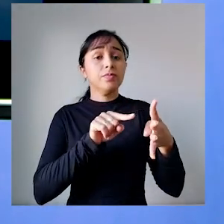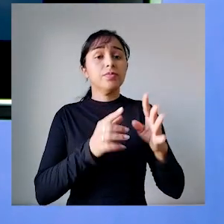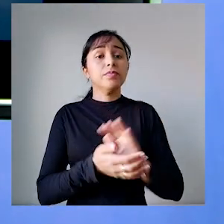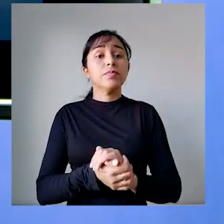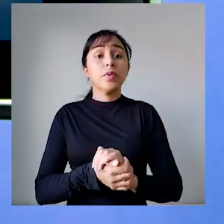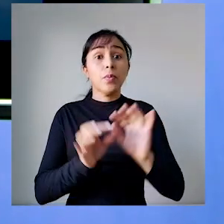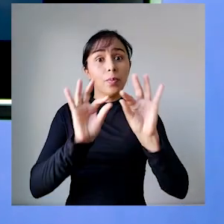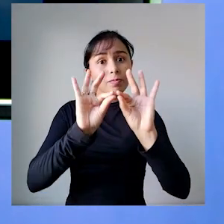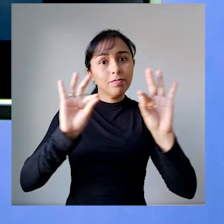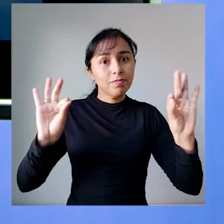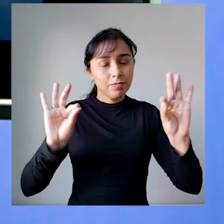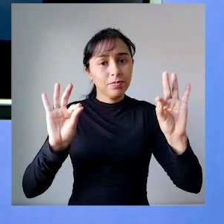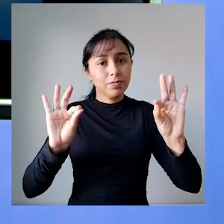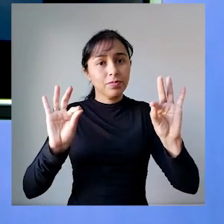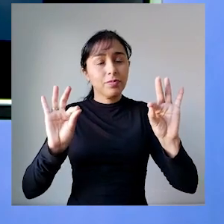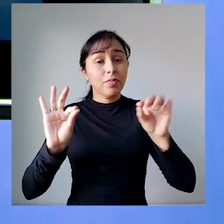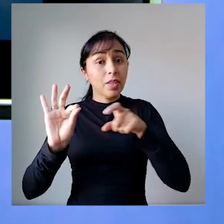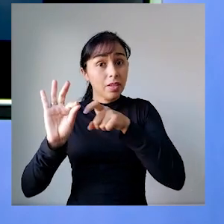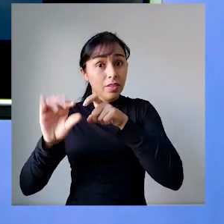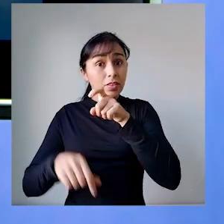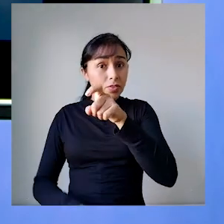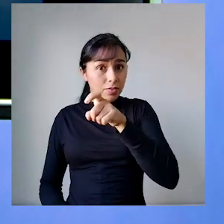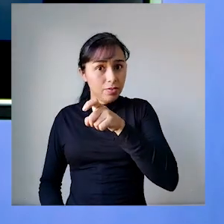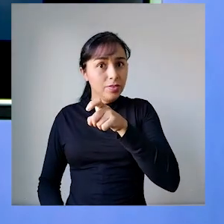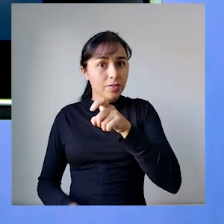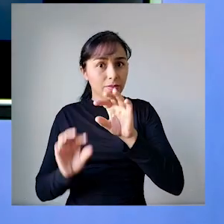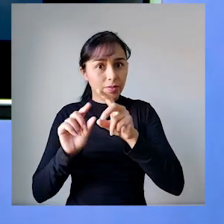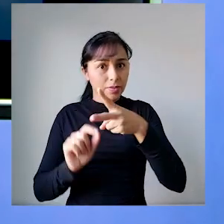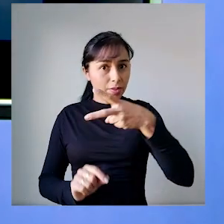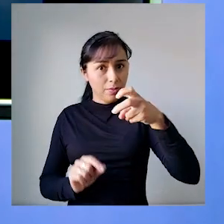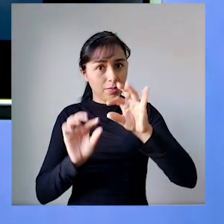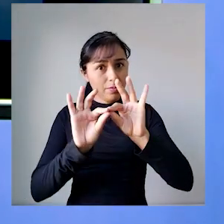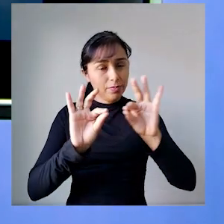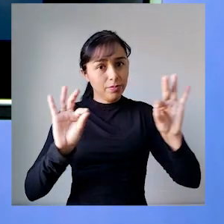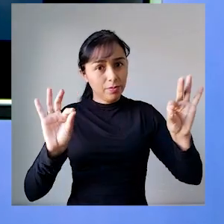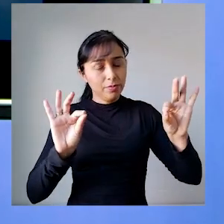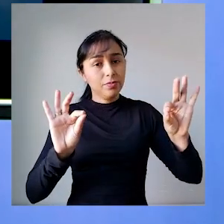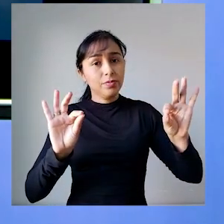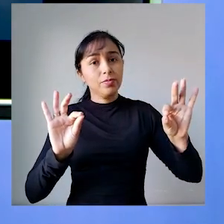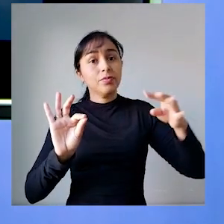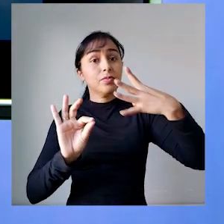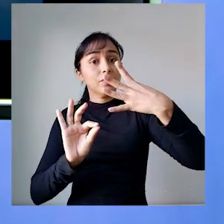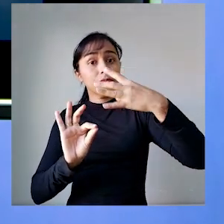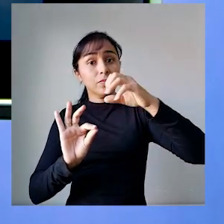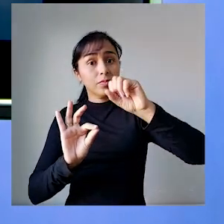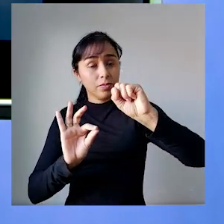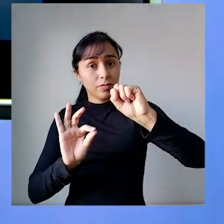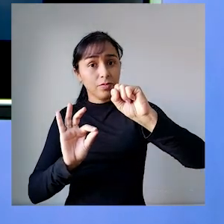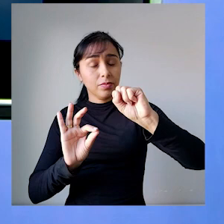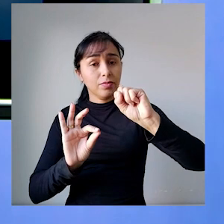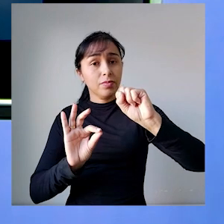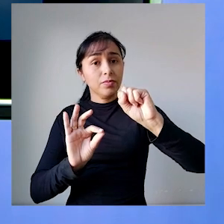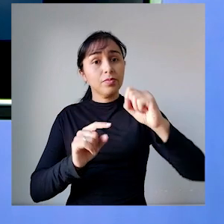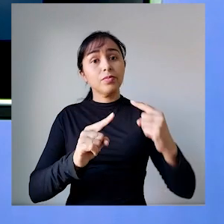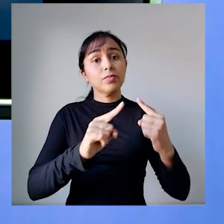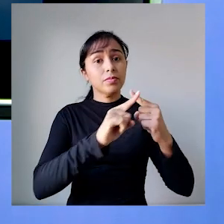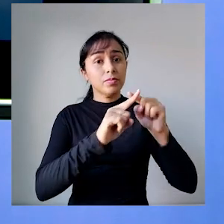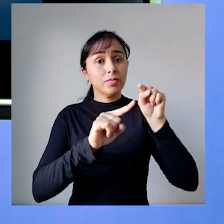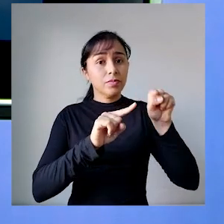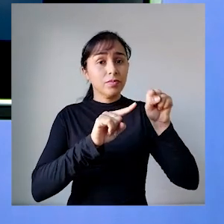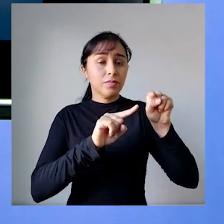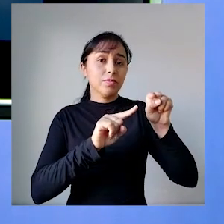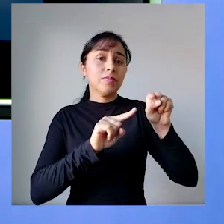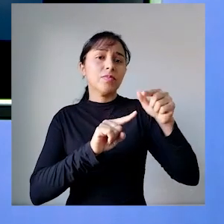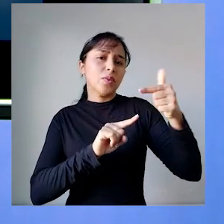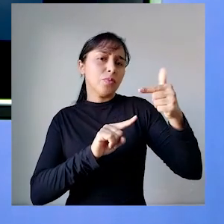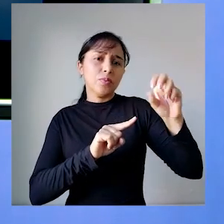48 em cima. E aí a gente vai decidir quem vai ficar em cima, se vai ser o 2 ou o 6, e aqui na coluna